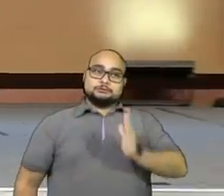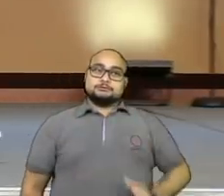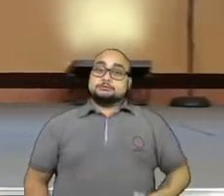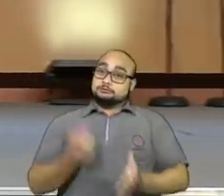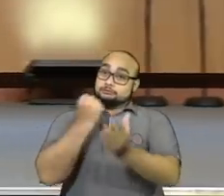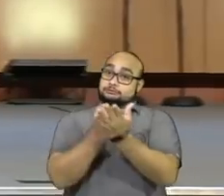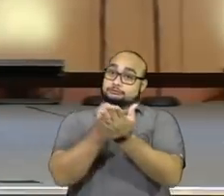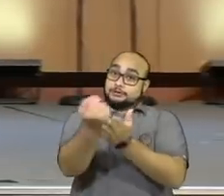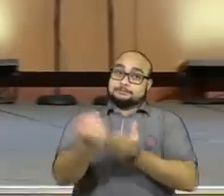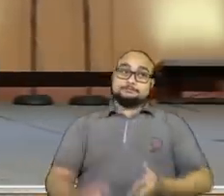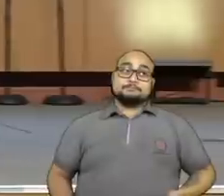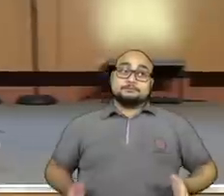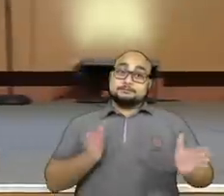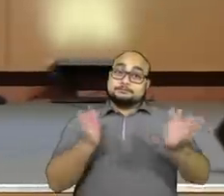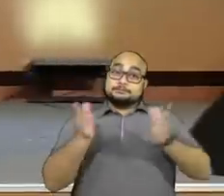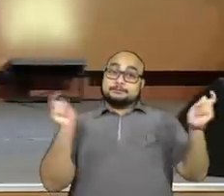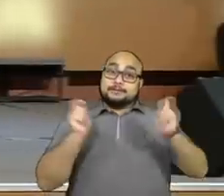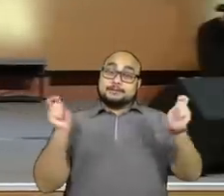no que é possível.